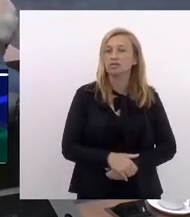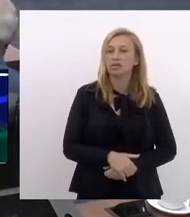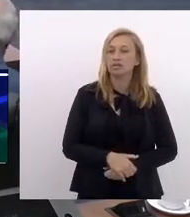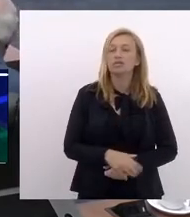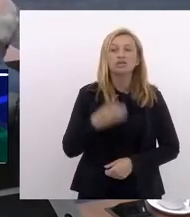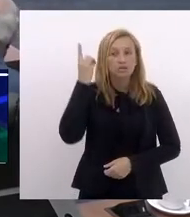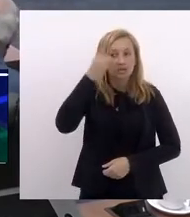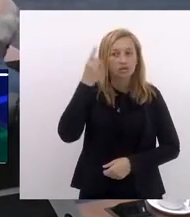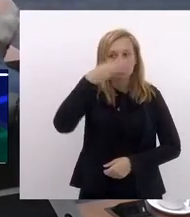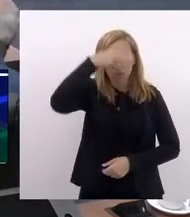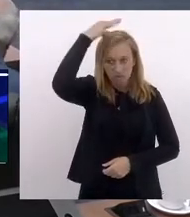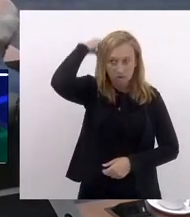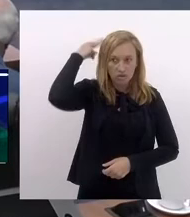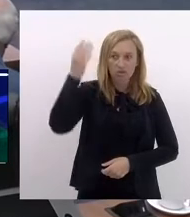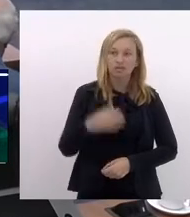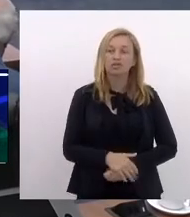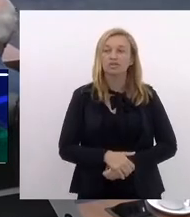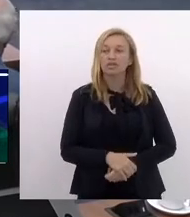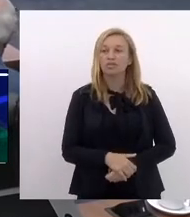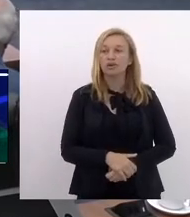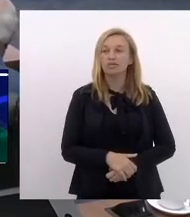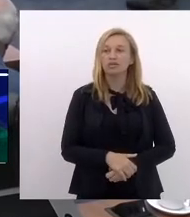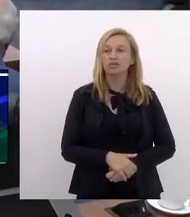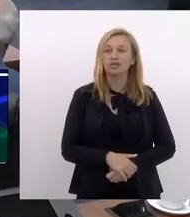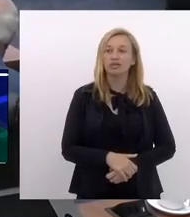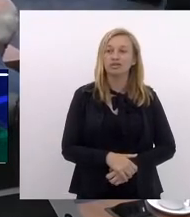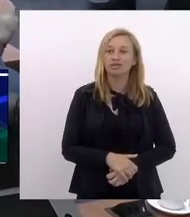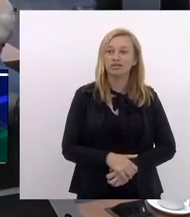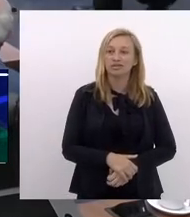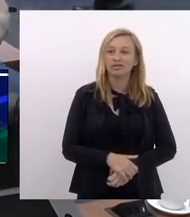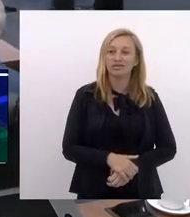Controle, deputado Márcio Pacheco.